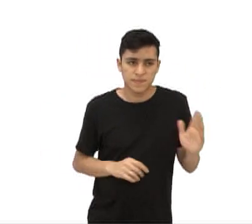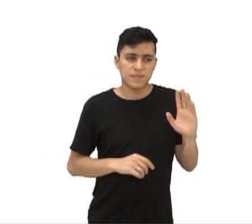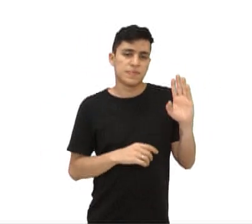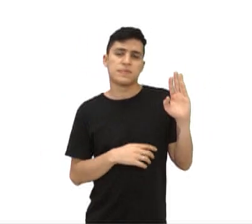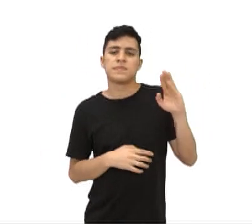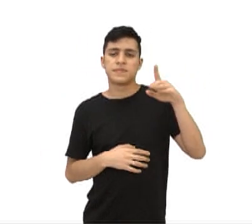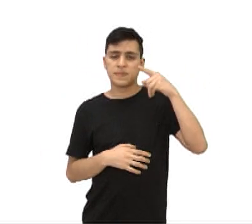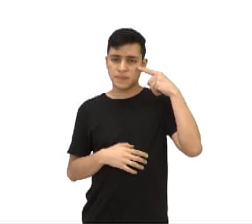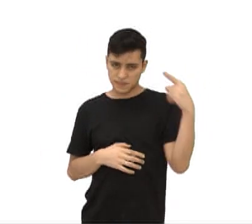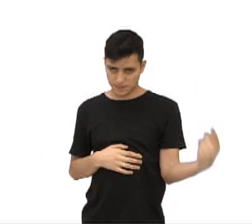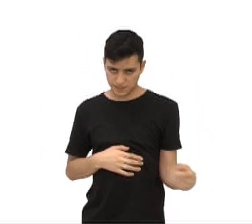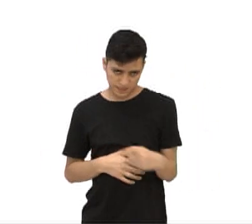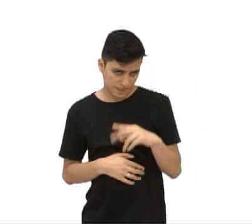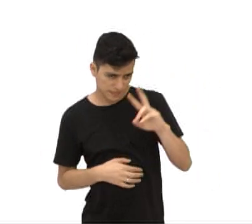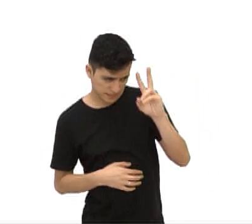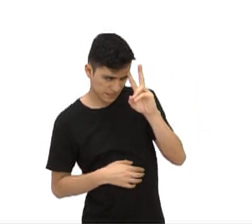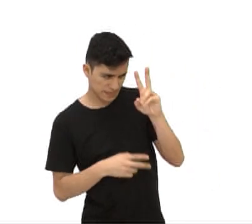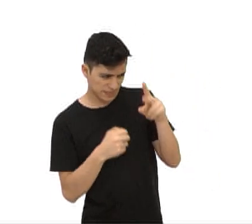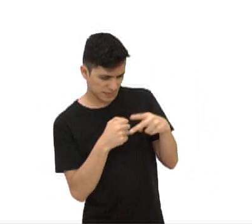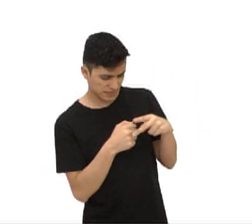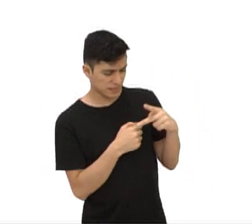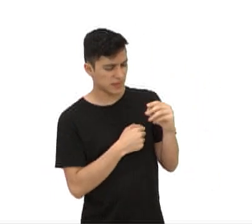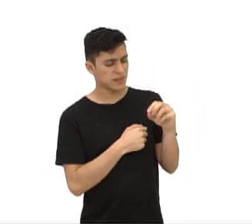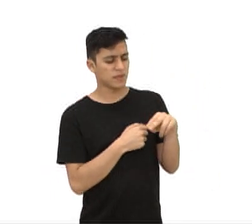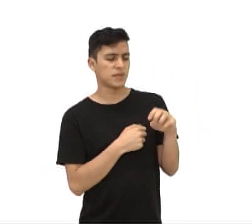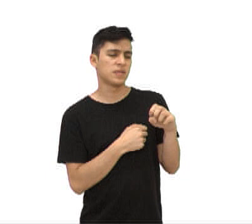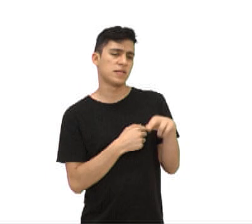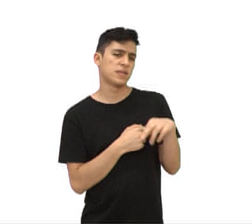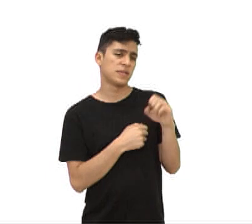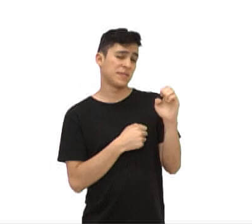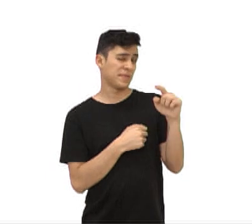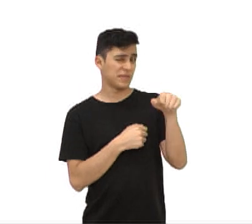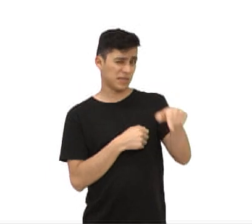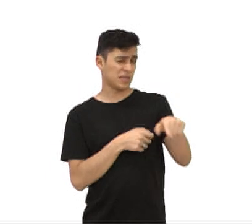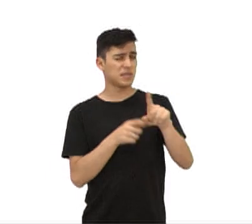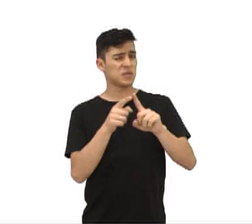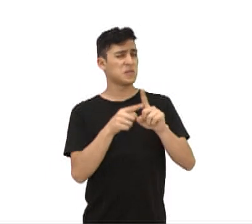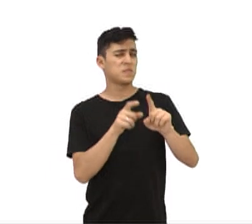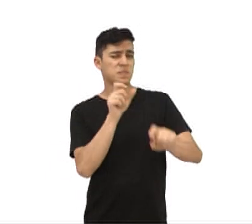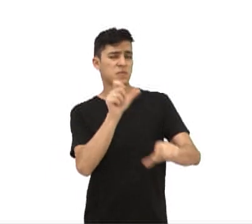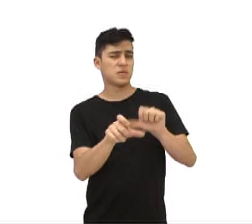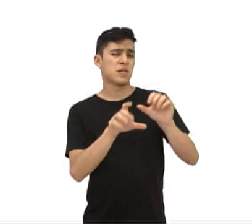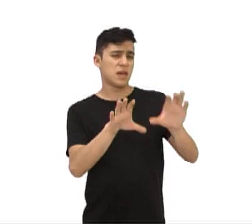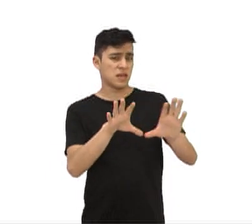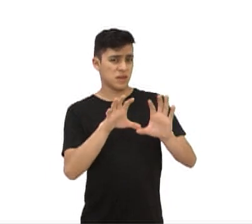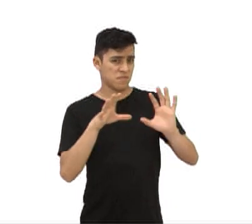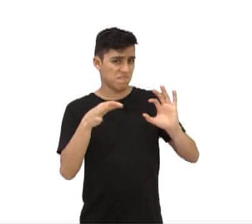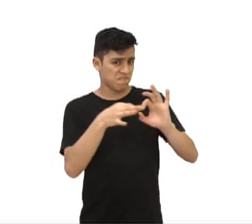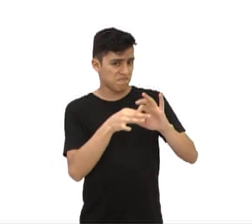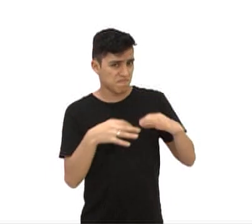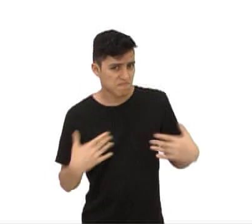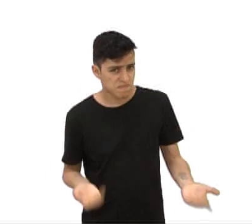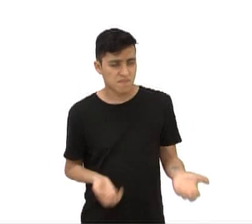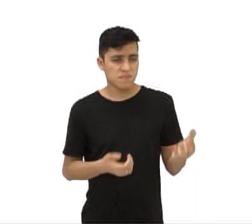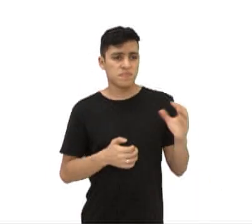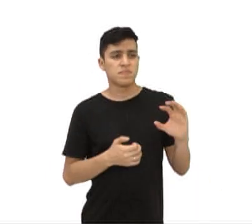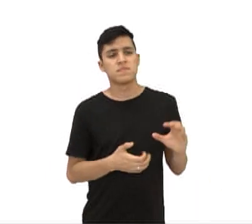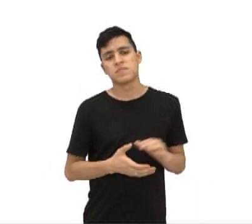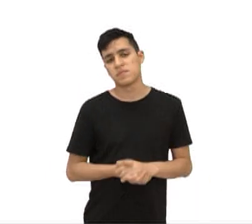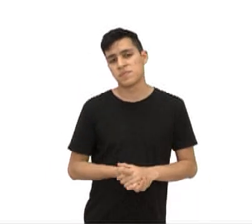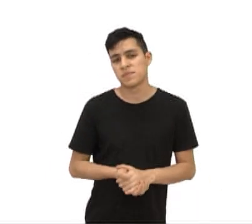ou profissionais. Lembram o verbo poner-se? Será que ele se refere a esse tipo de mudança? Ou letra C. El